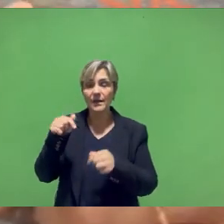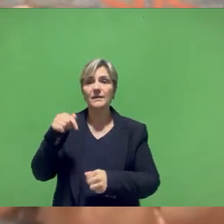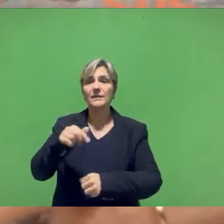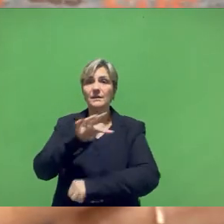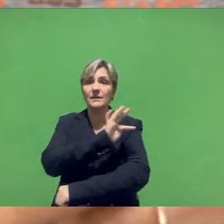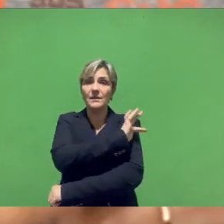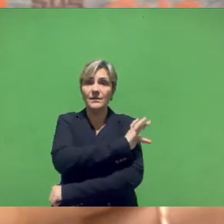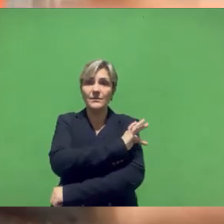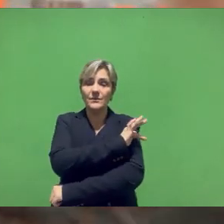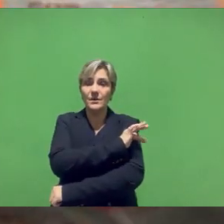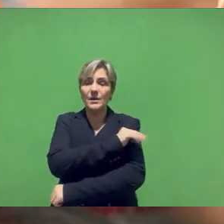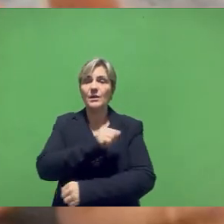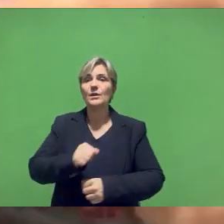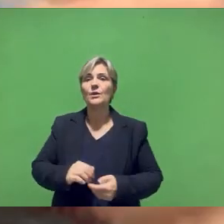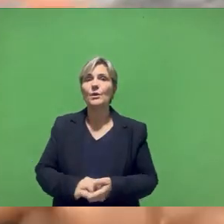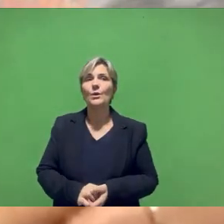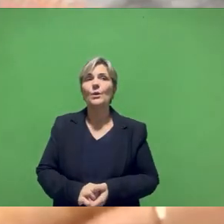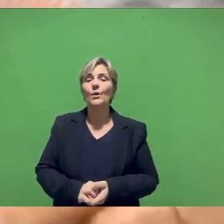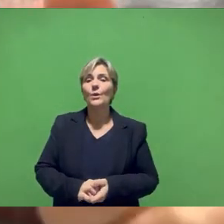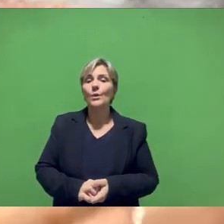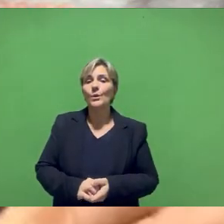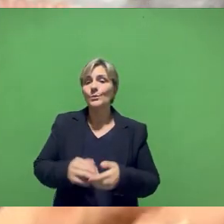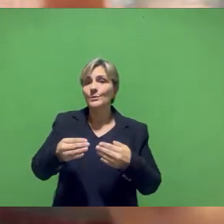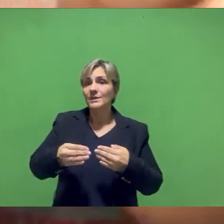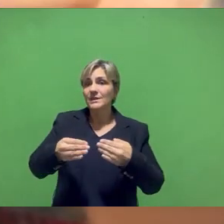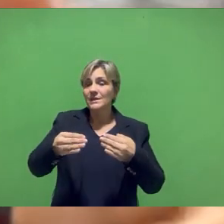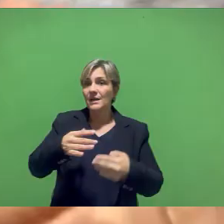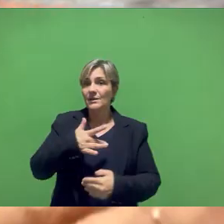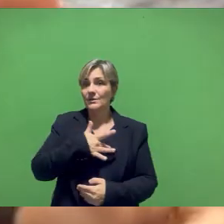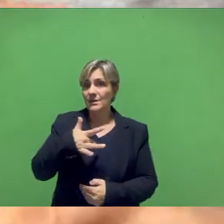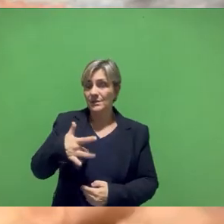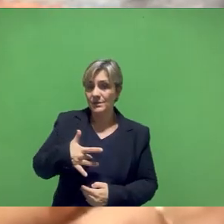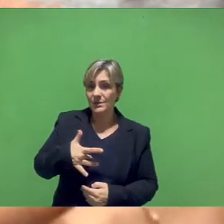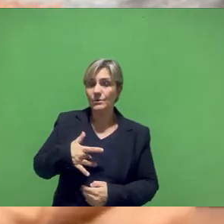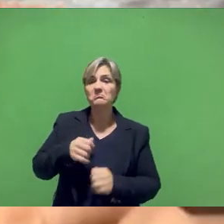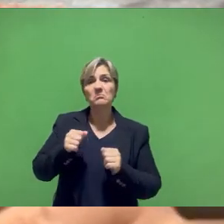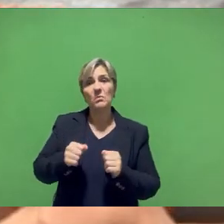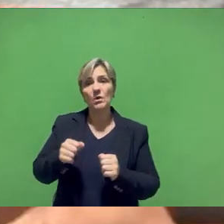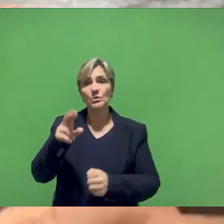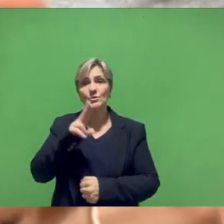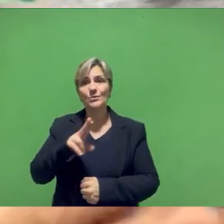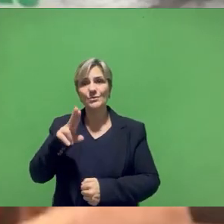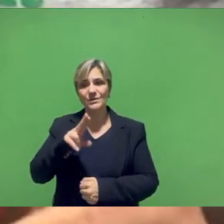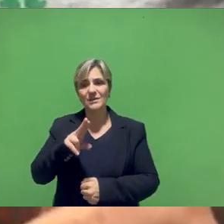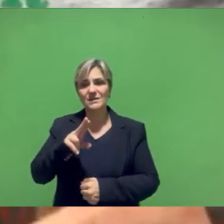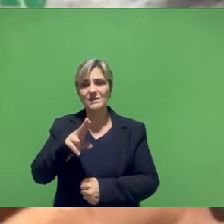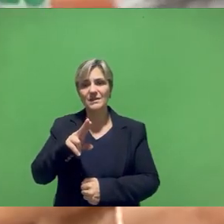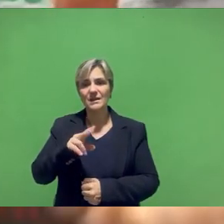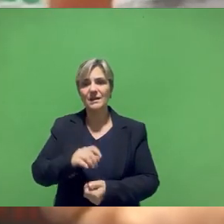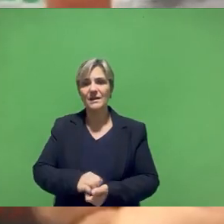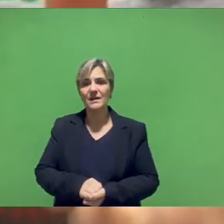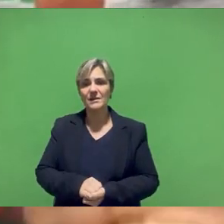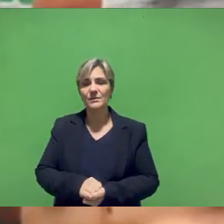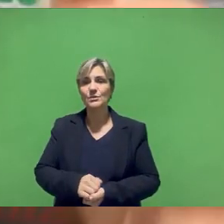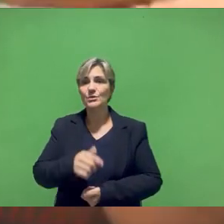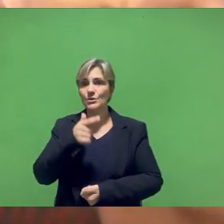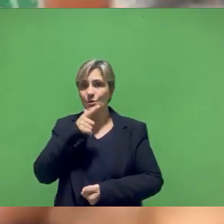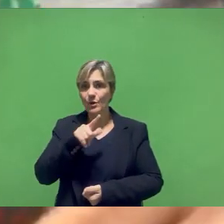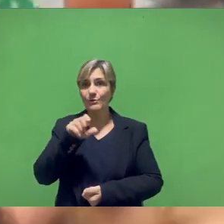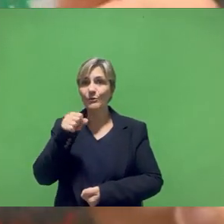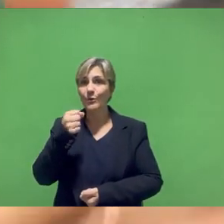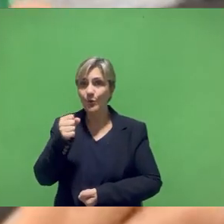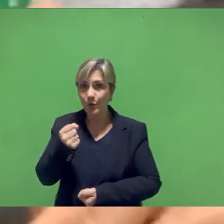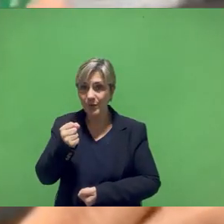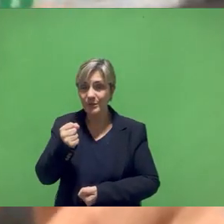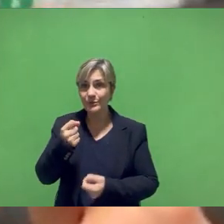na farmácia, o Ministério da Saúde, desculpa, diz que pode ser reutilizável a agulha